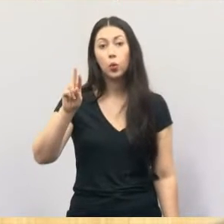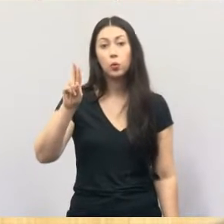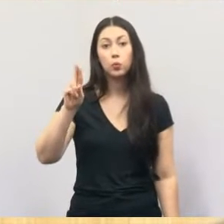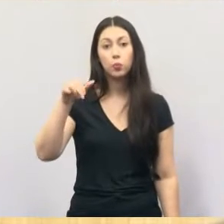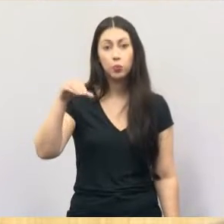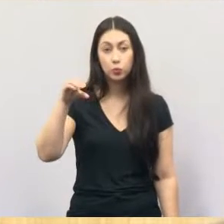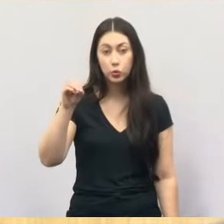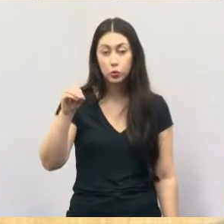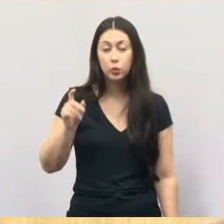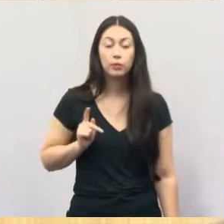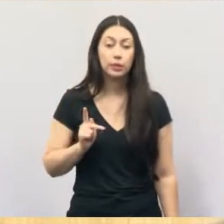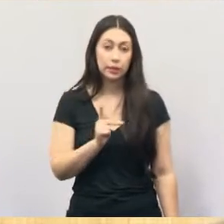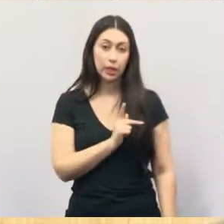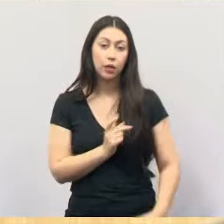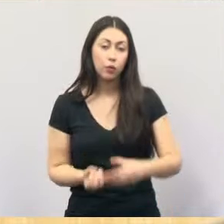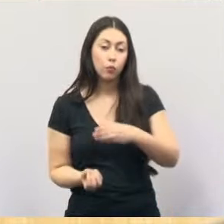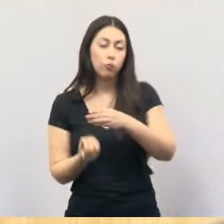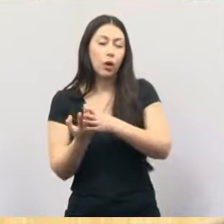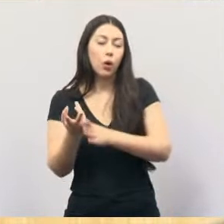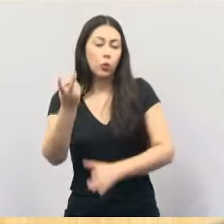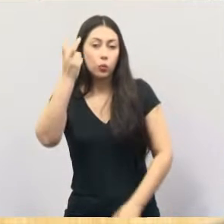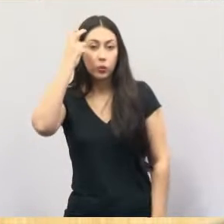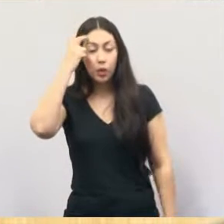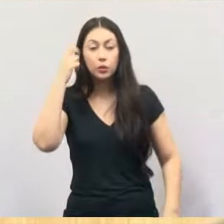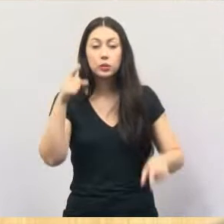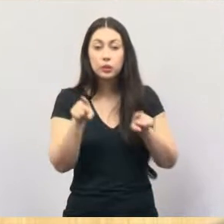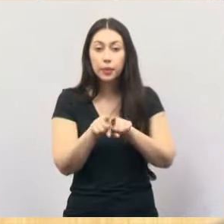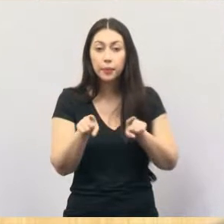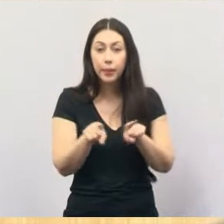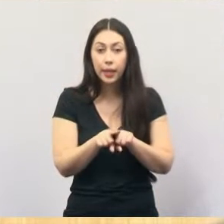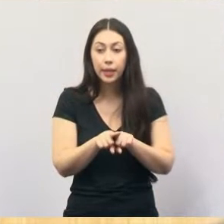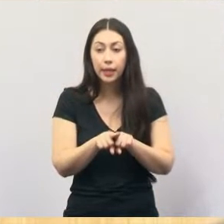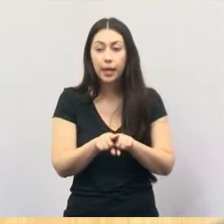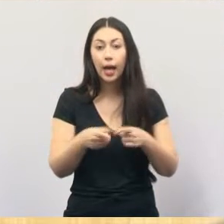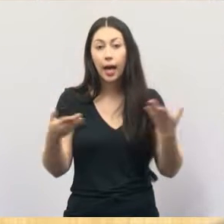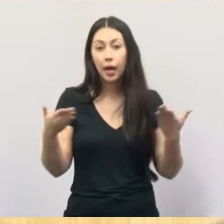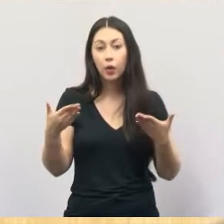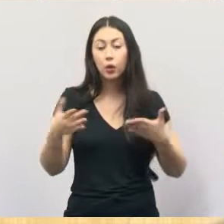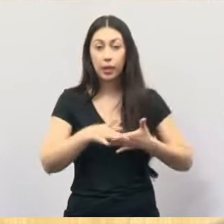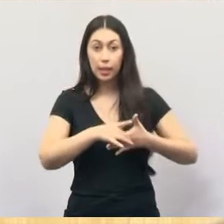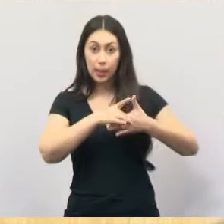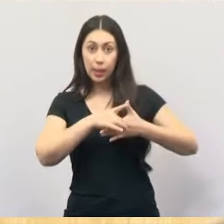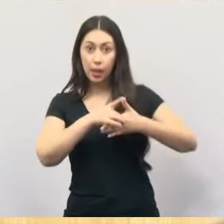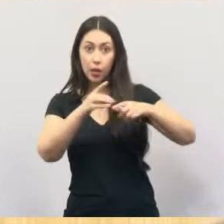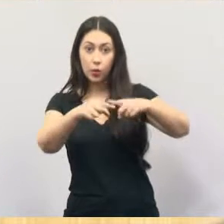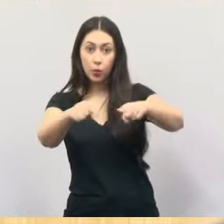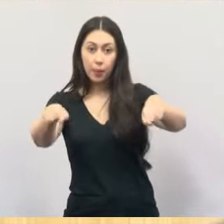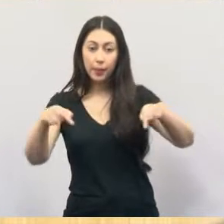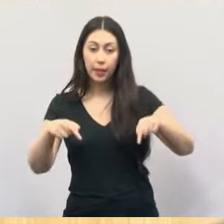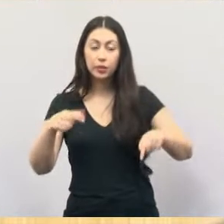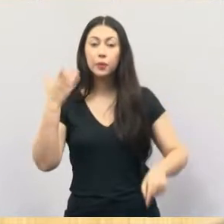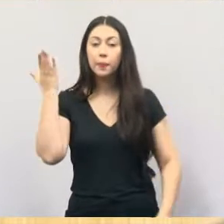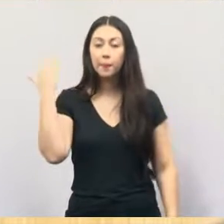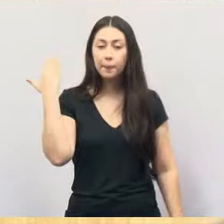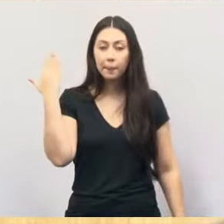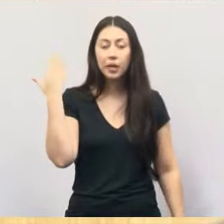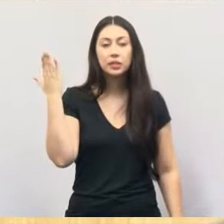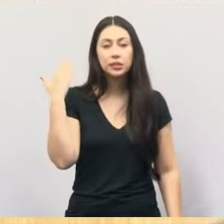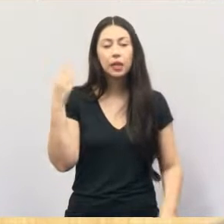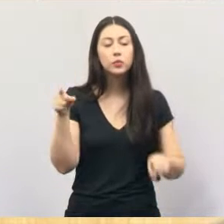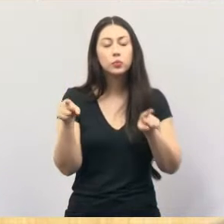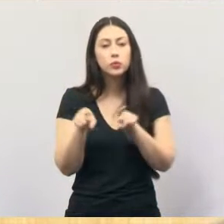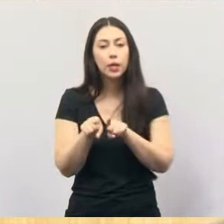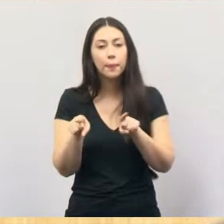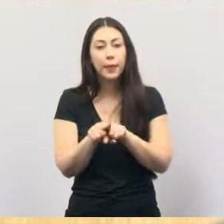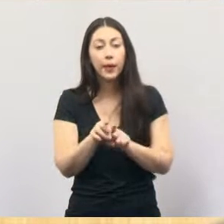Cássio, que foi presidente da Fundação Cultural, atualmente meu chefe de gabinete. Também ele foi uma pessoa